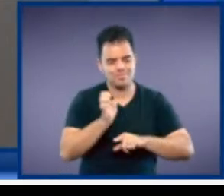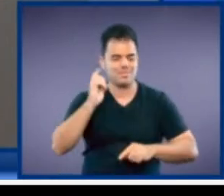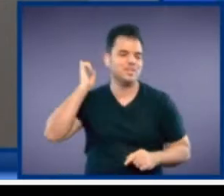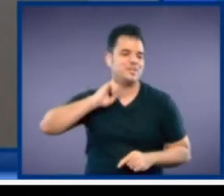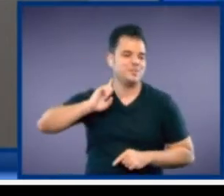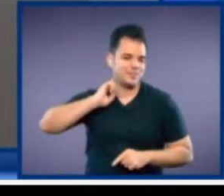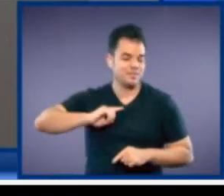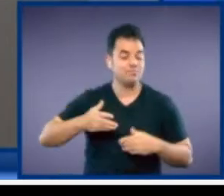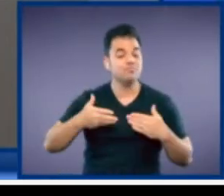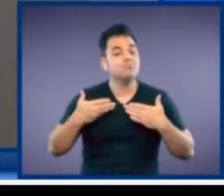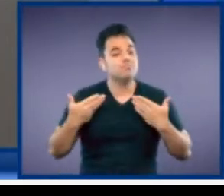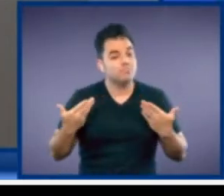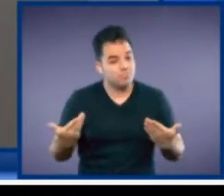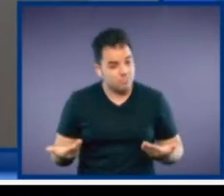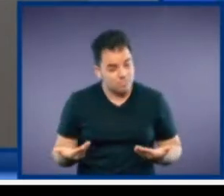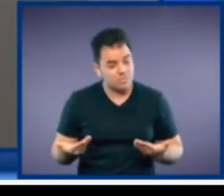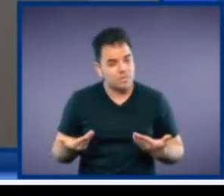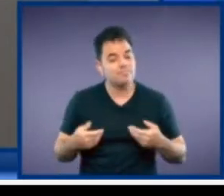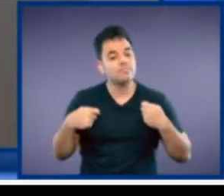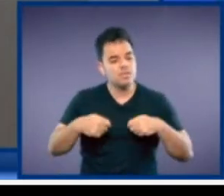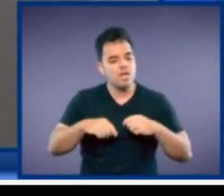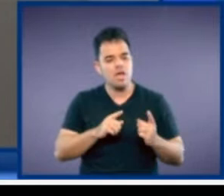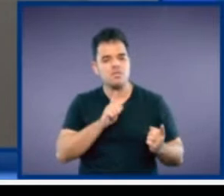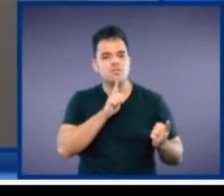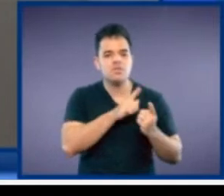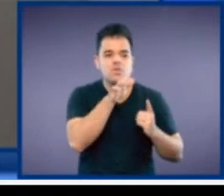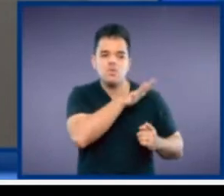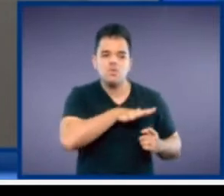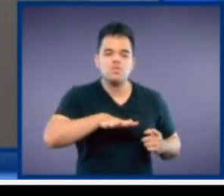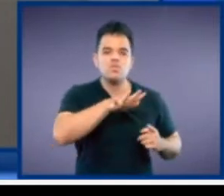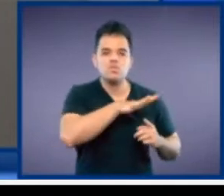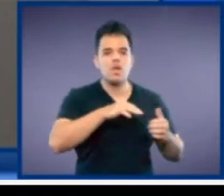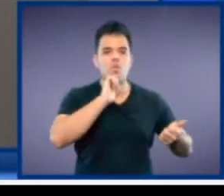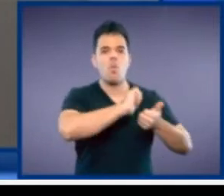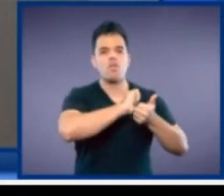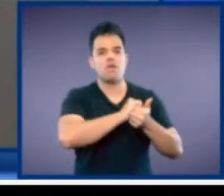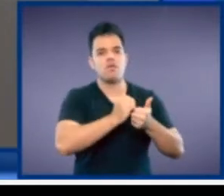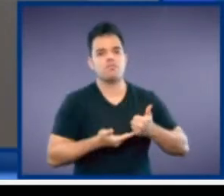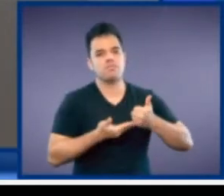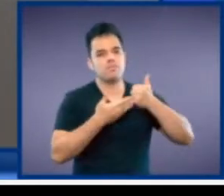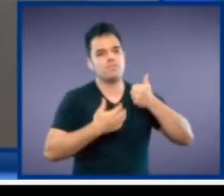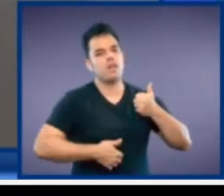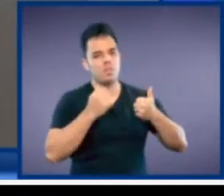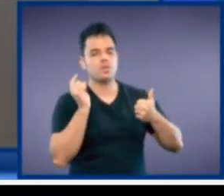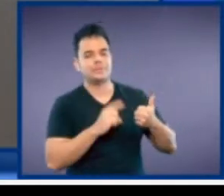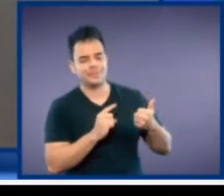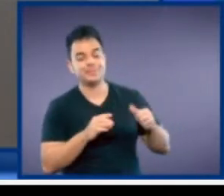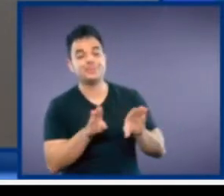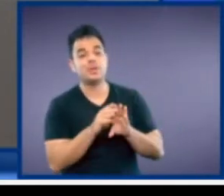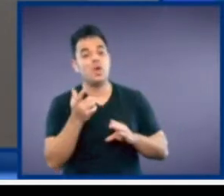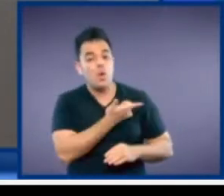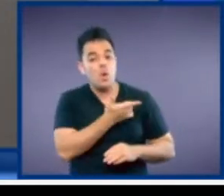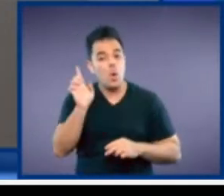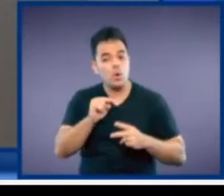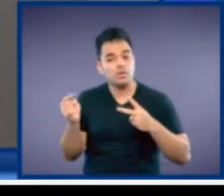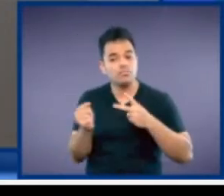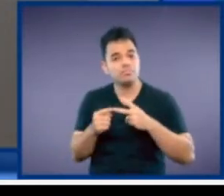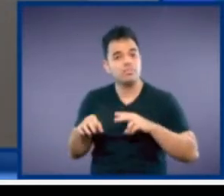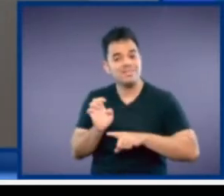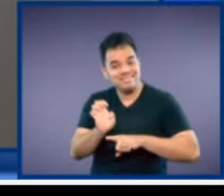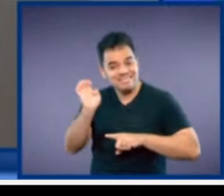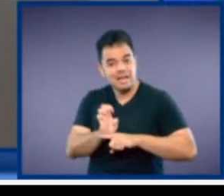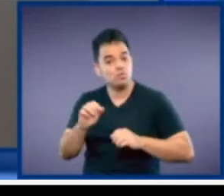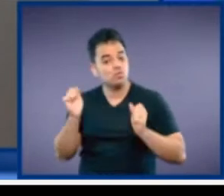Isso é prestar serviço público com qualidade. Outra evidência da presença do Estado nesse